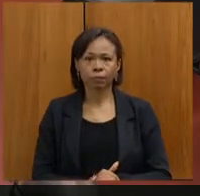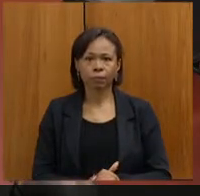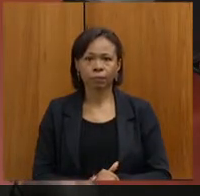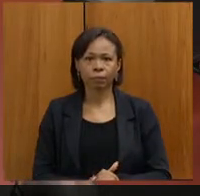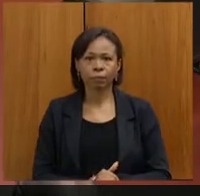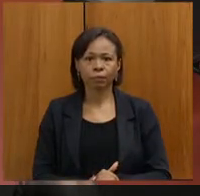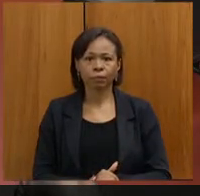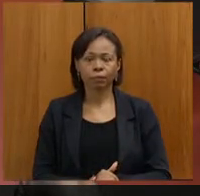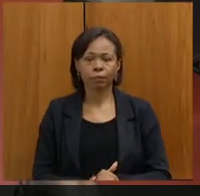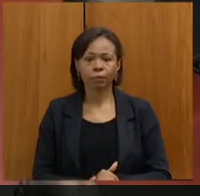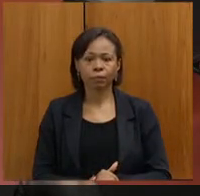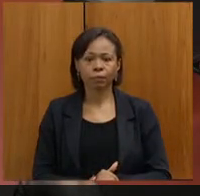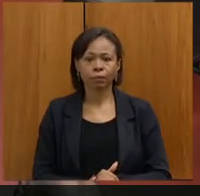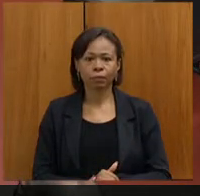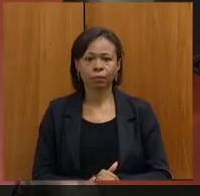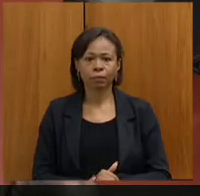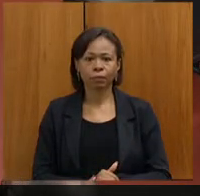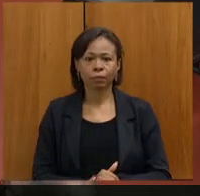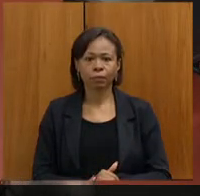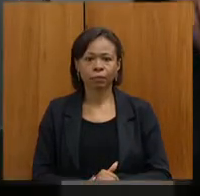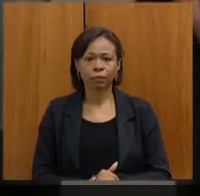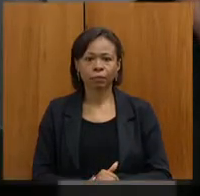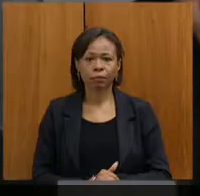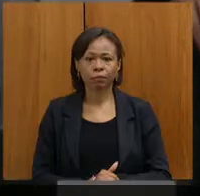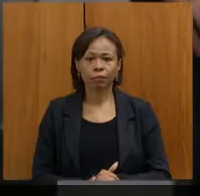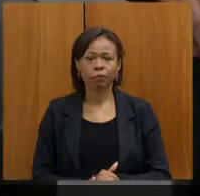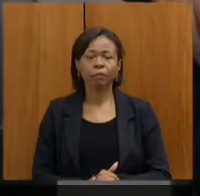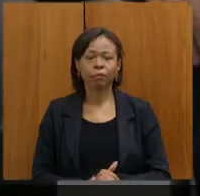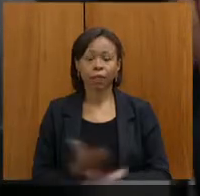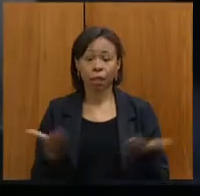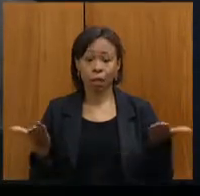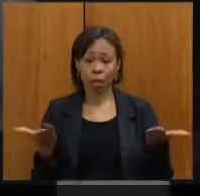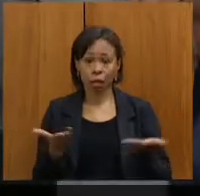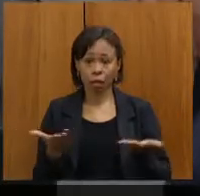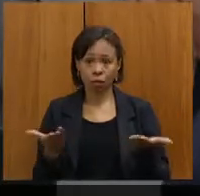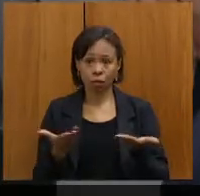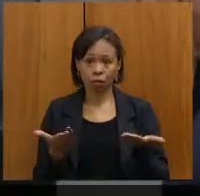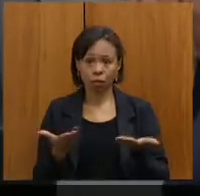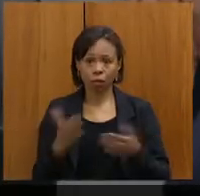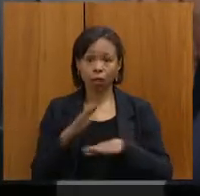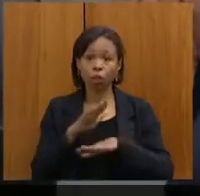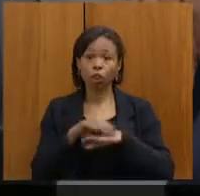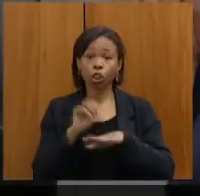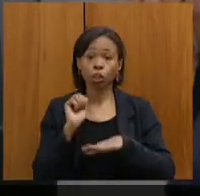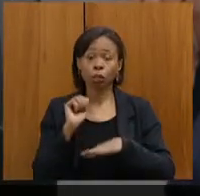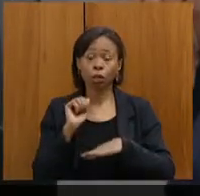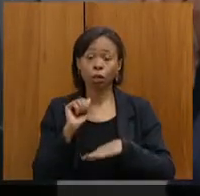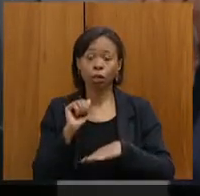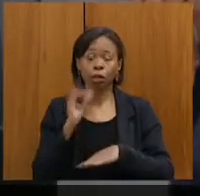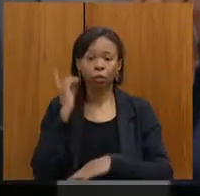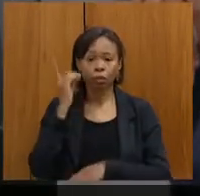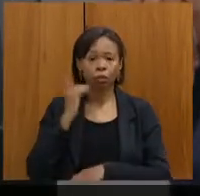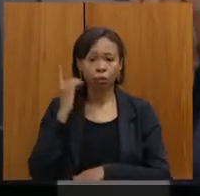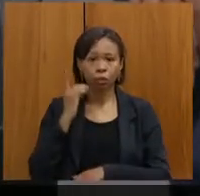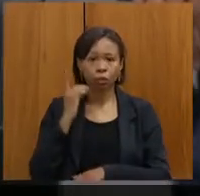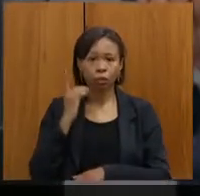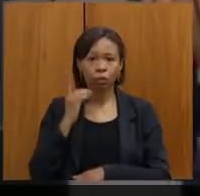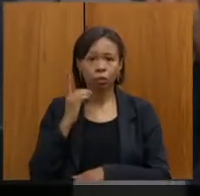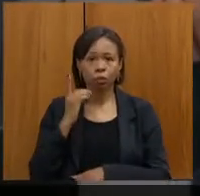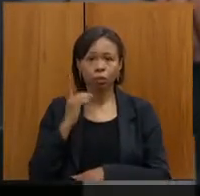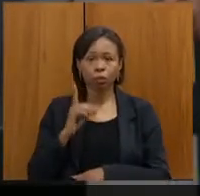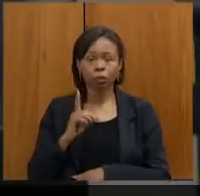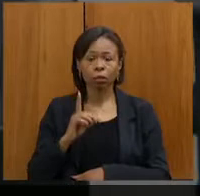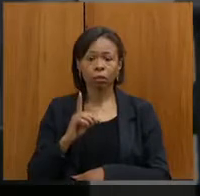e vamos agora chamar o deputado Coronel